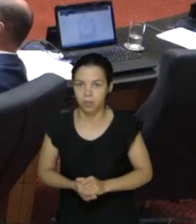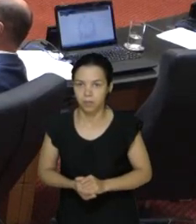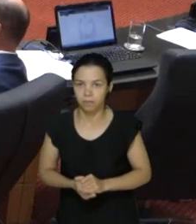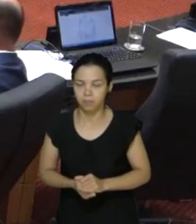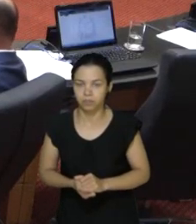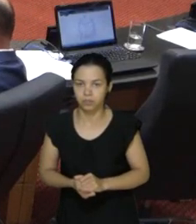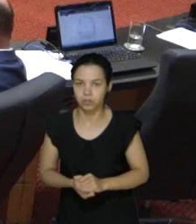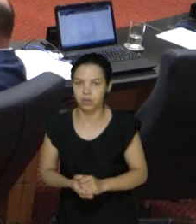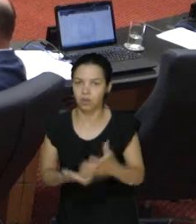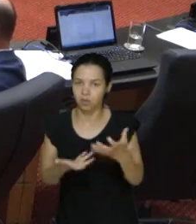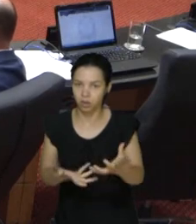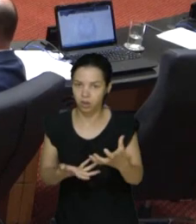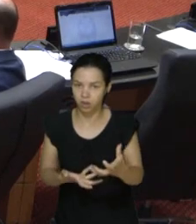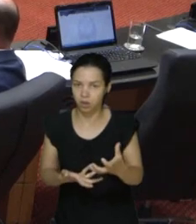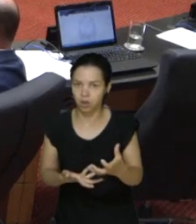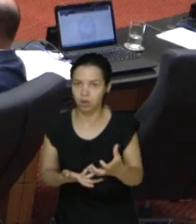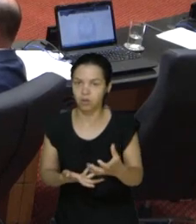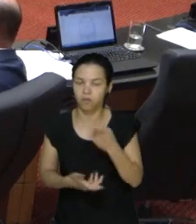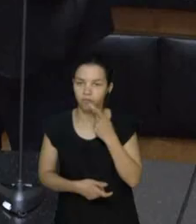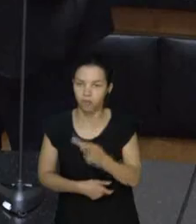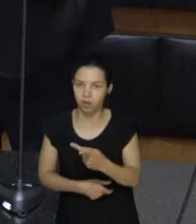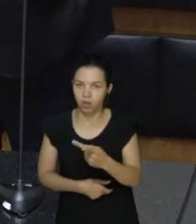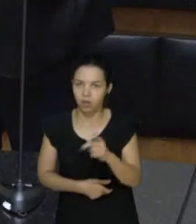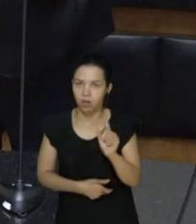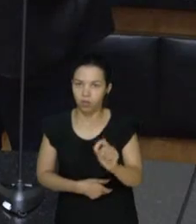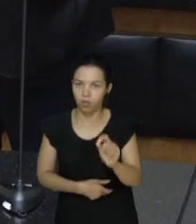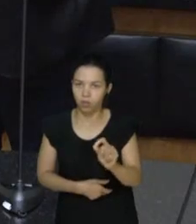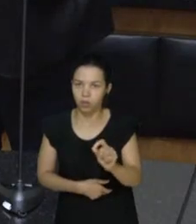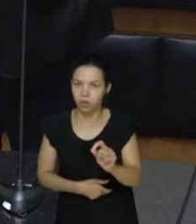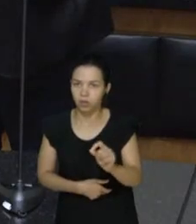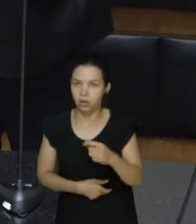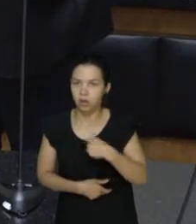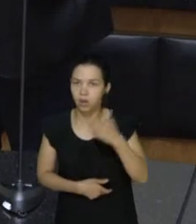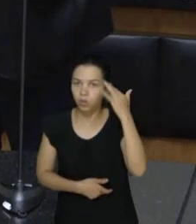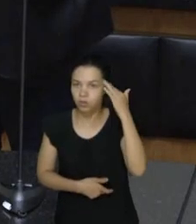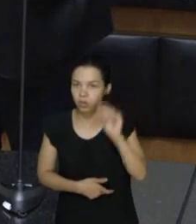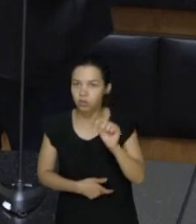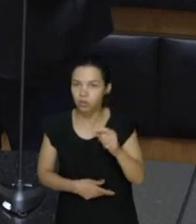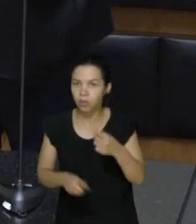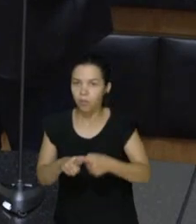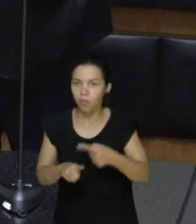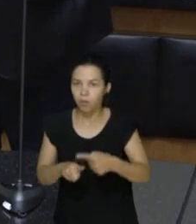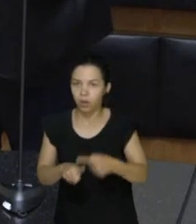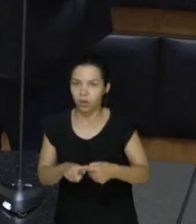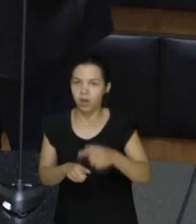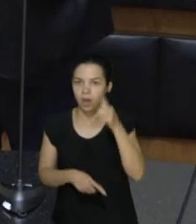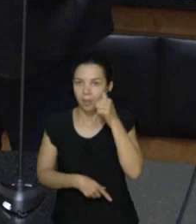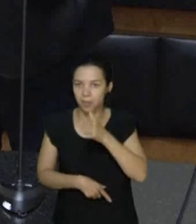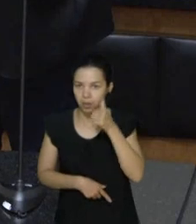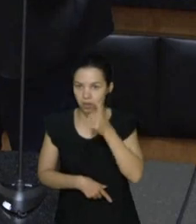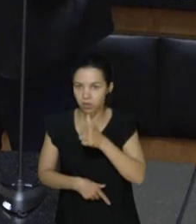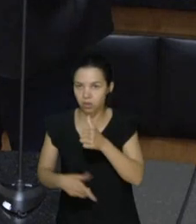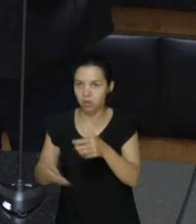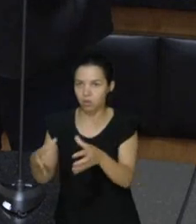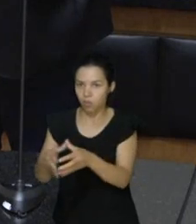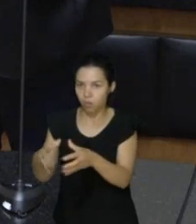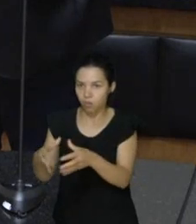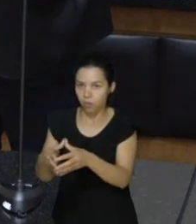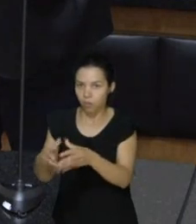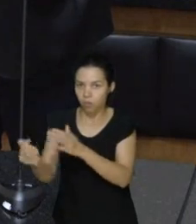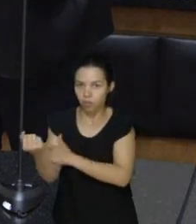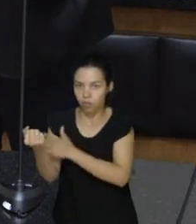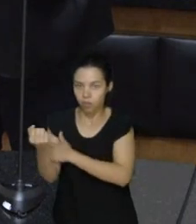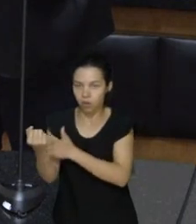só quero dizer a Vossa Excelência que eu não entendi por que a bancada feminina foi provocada, sinceramente. Porque